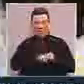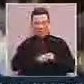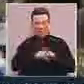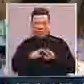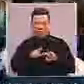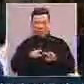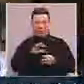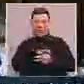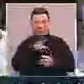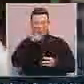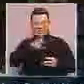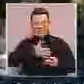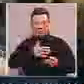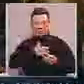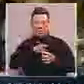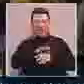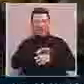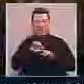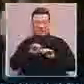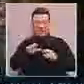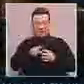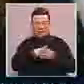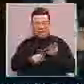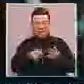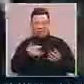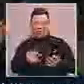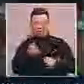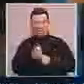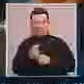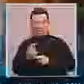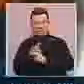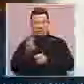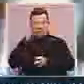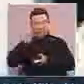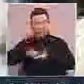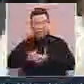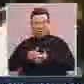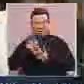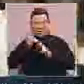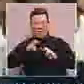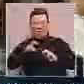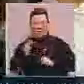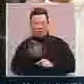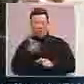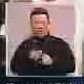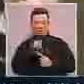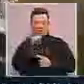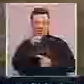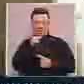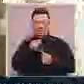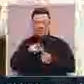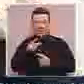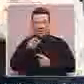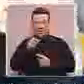a doença respiratória e a doença oncológica. Para isso estamos a fazer um conjunto de testes, um conjunto de rastreios, nomeadamente